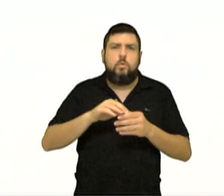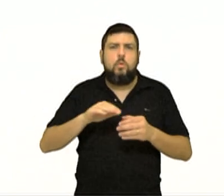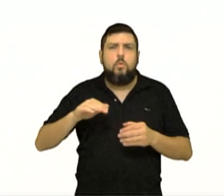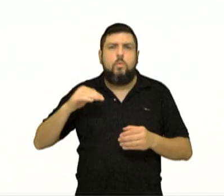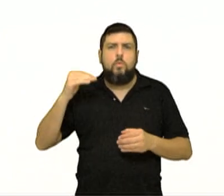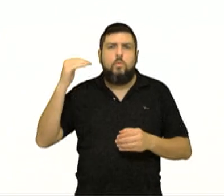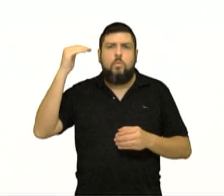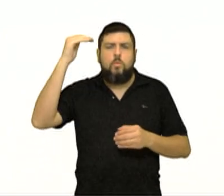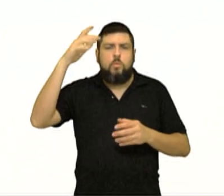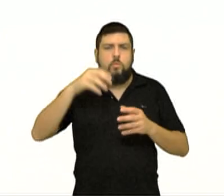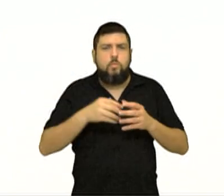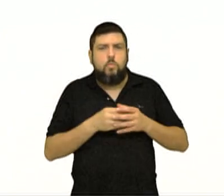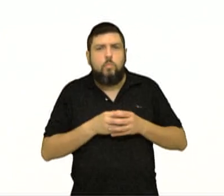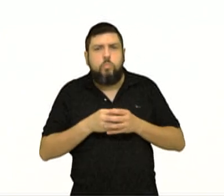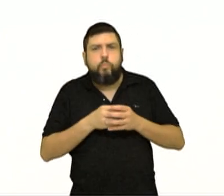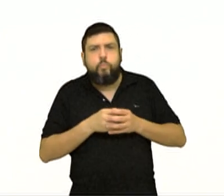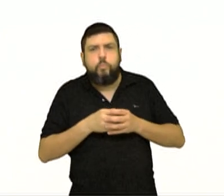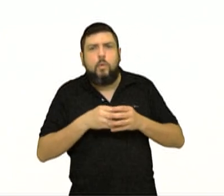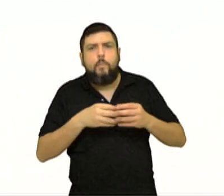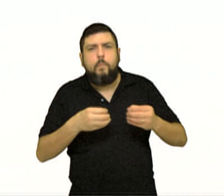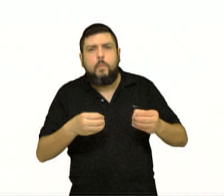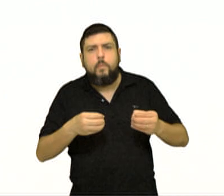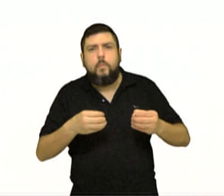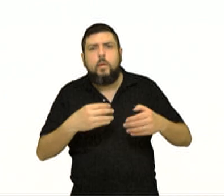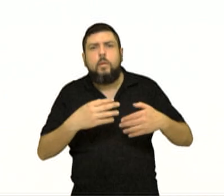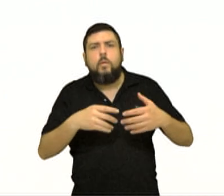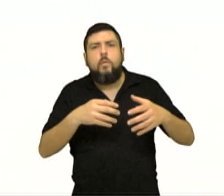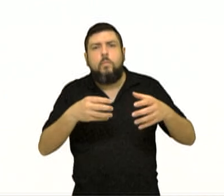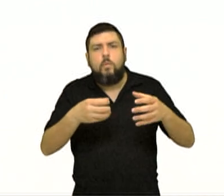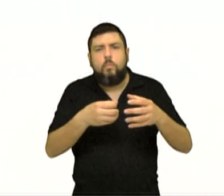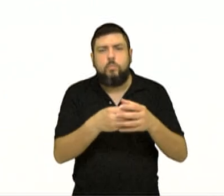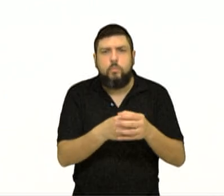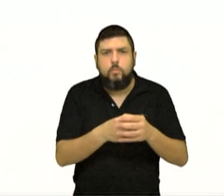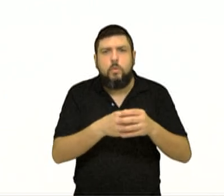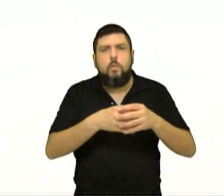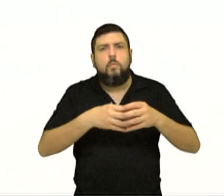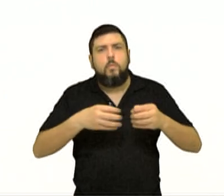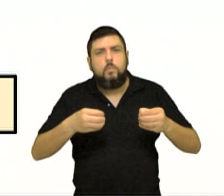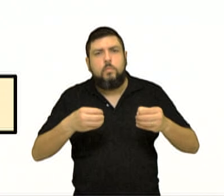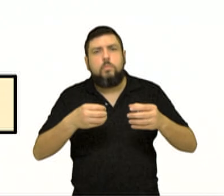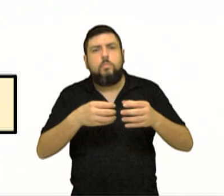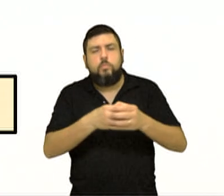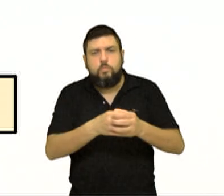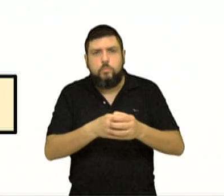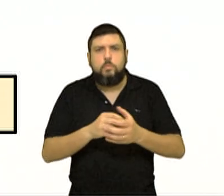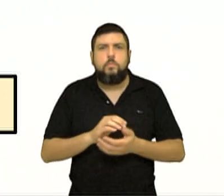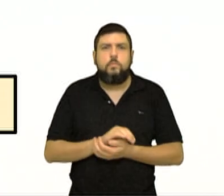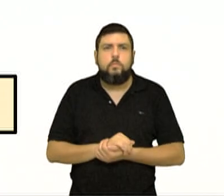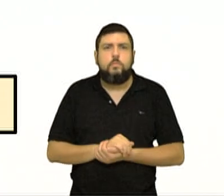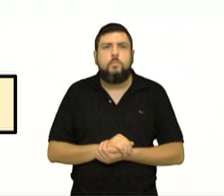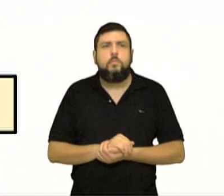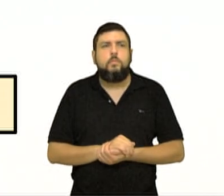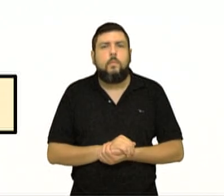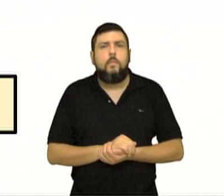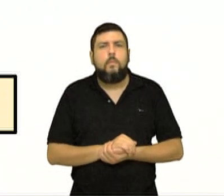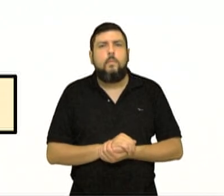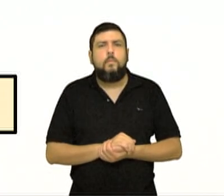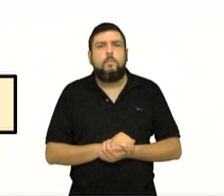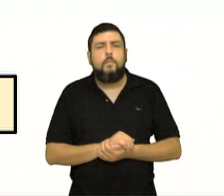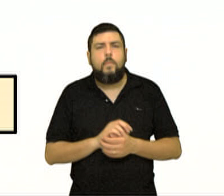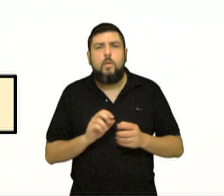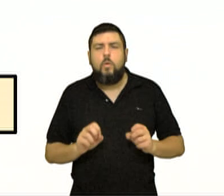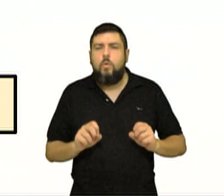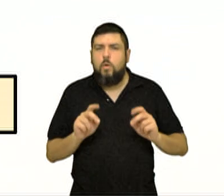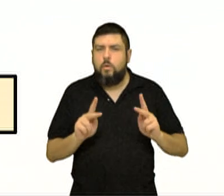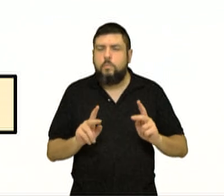depois vai sofrer meioses, produzindo seus gametas para a reprodução, para a perpetuação da sua própria espécie. Muito bem, gente. Agora falei para vocês